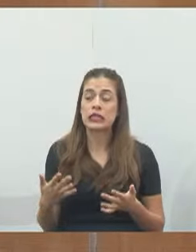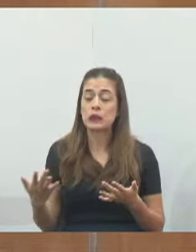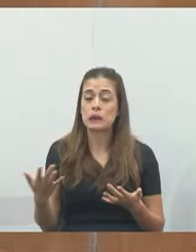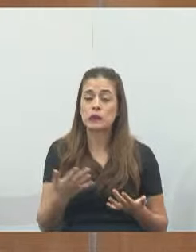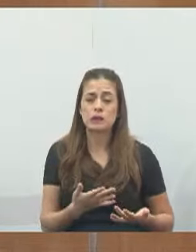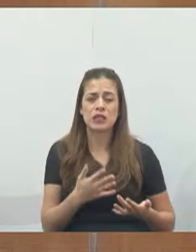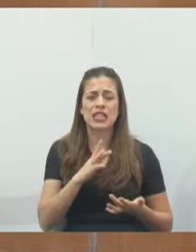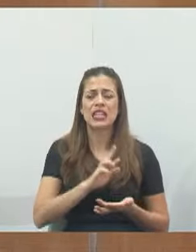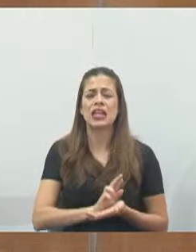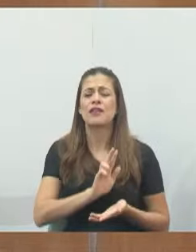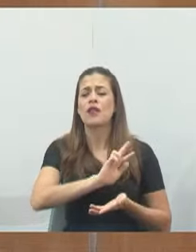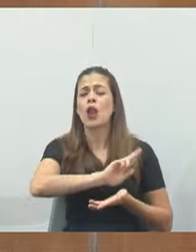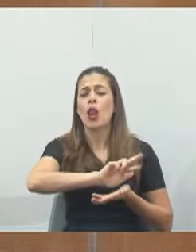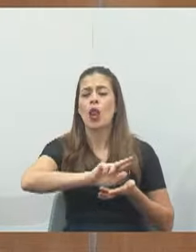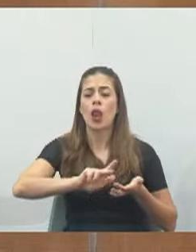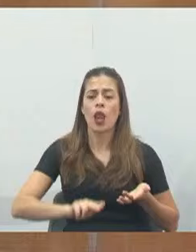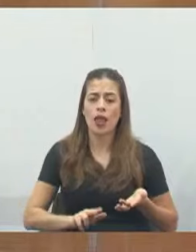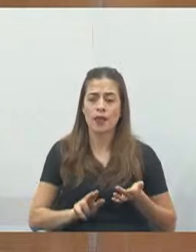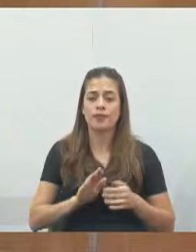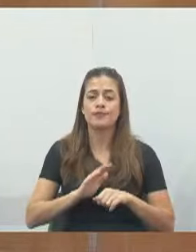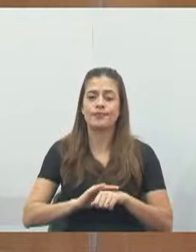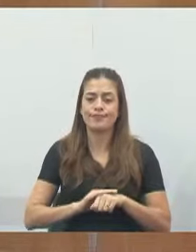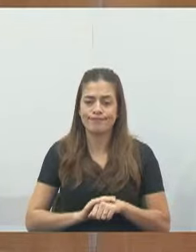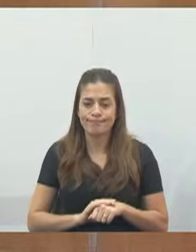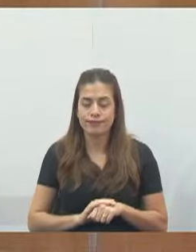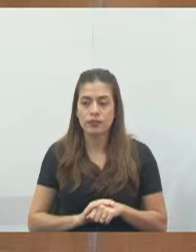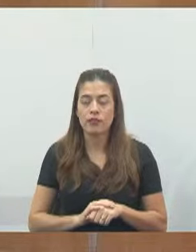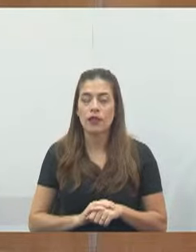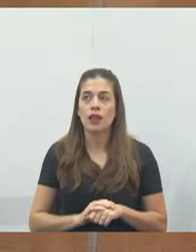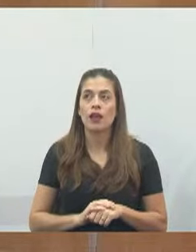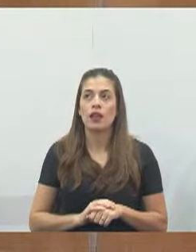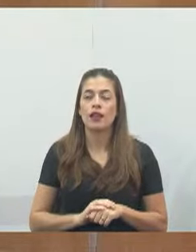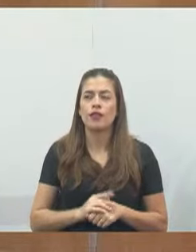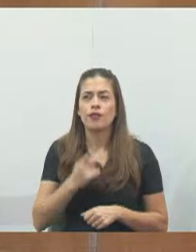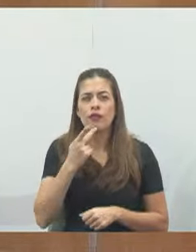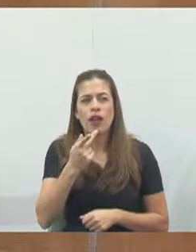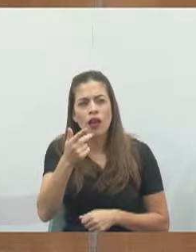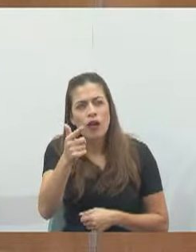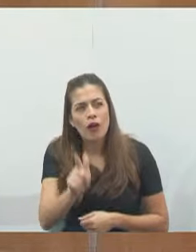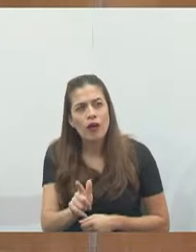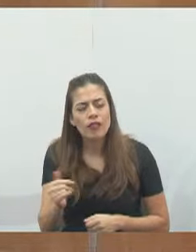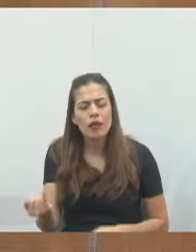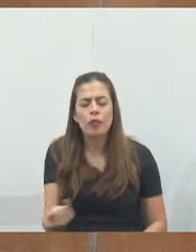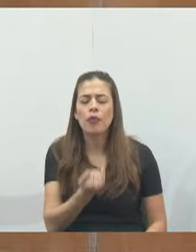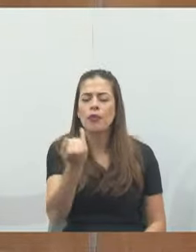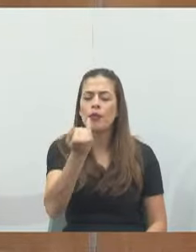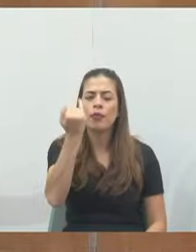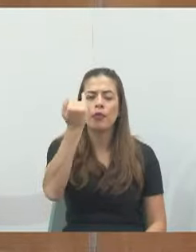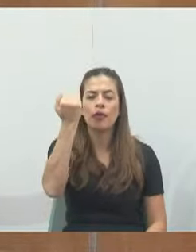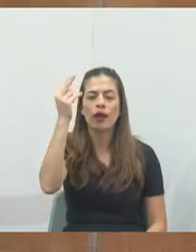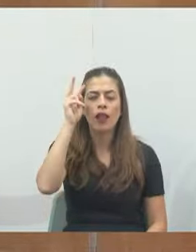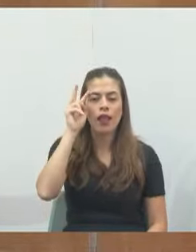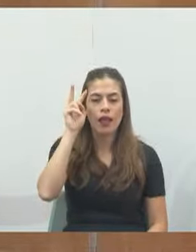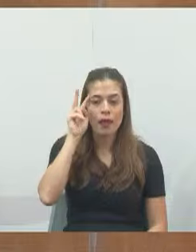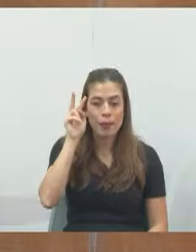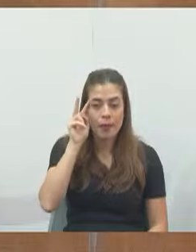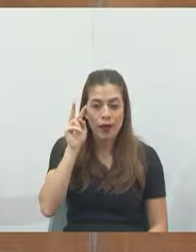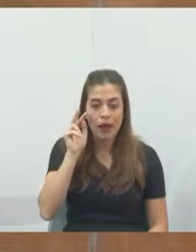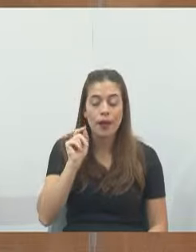muitas as nossas realizações. Mas eu quero dizer uma outra coisa que eu acho que é extremamente importante lembrar aqui,